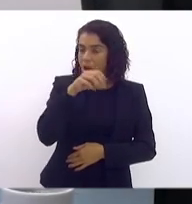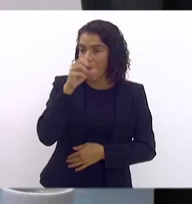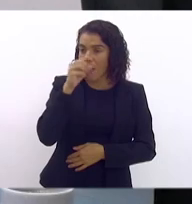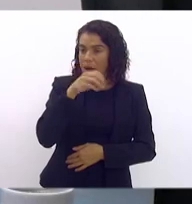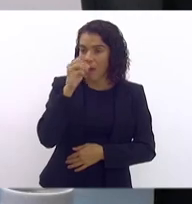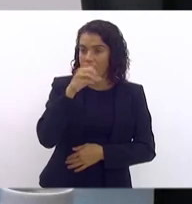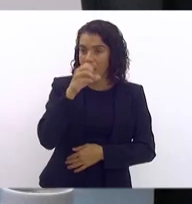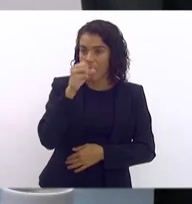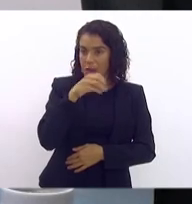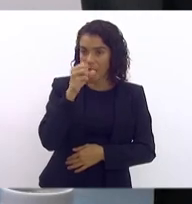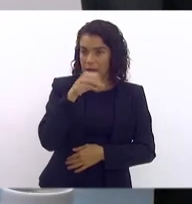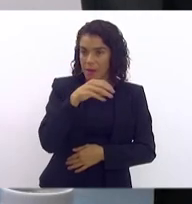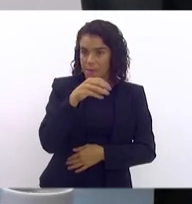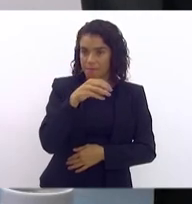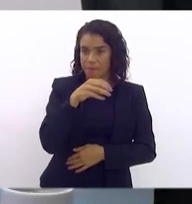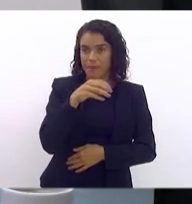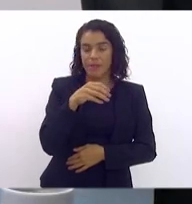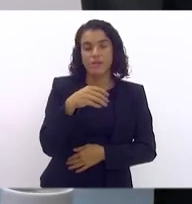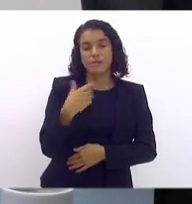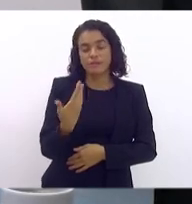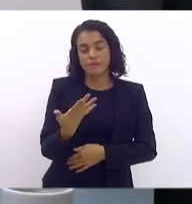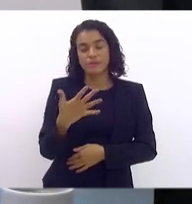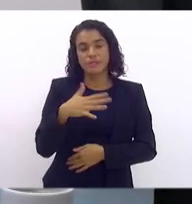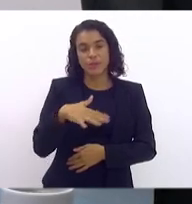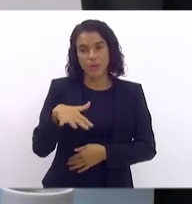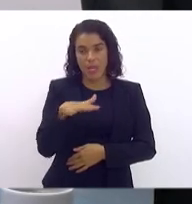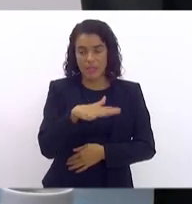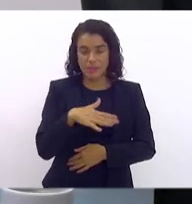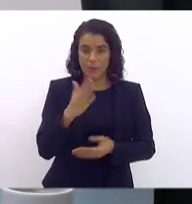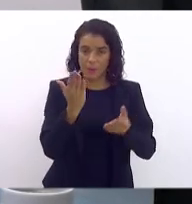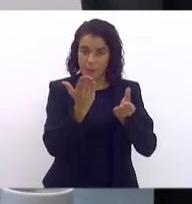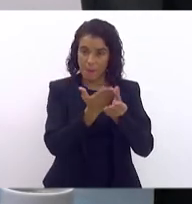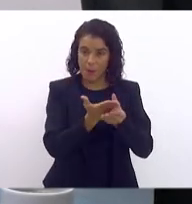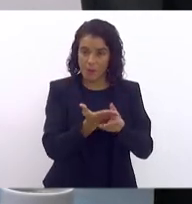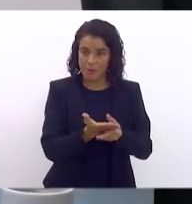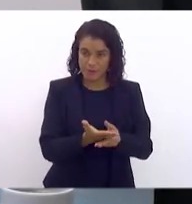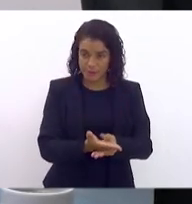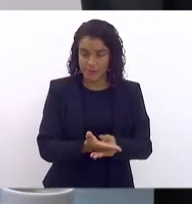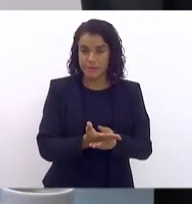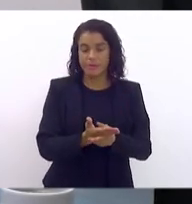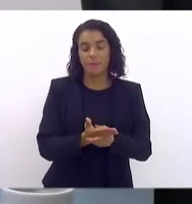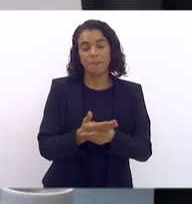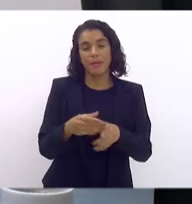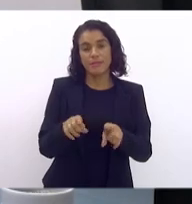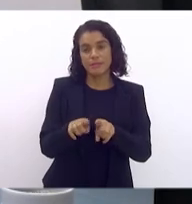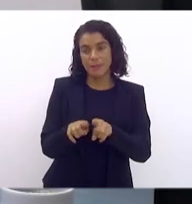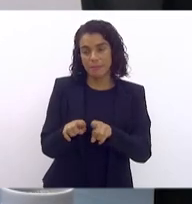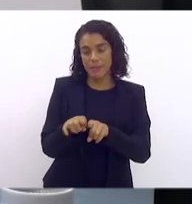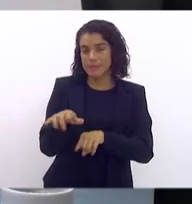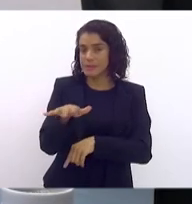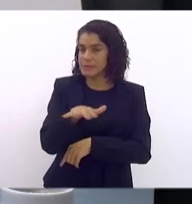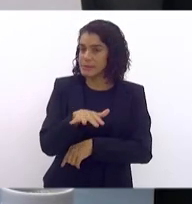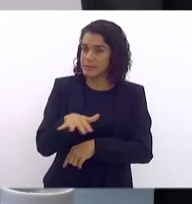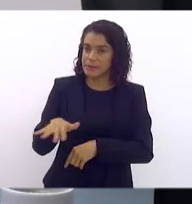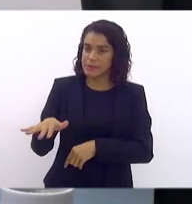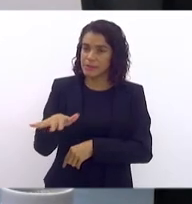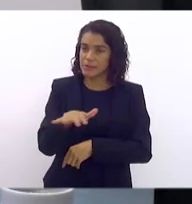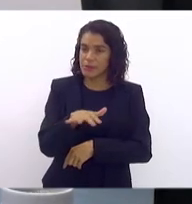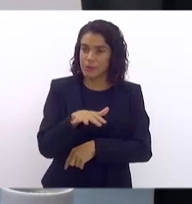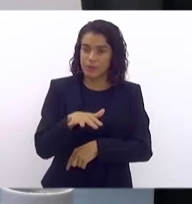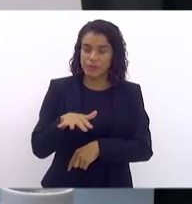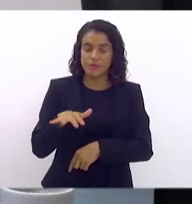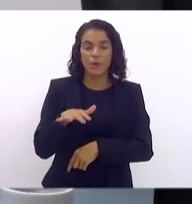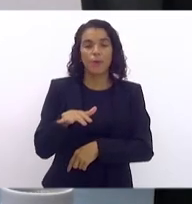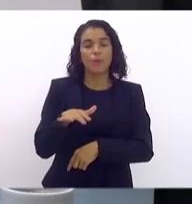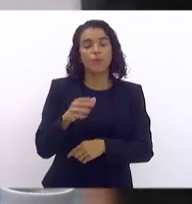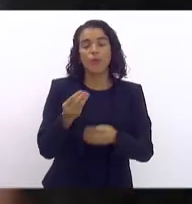como até sejam elas situações processuais digamos assim mas até a ao